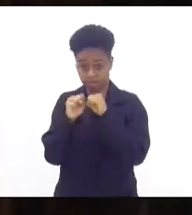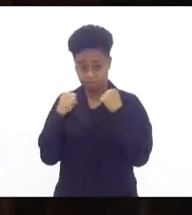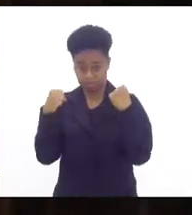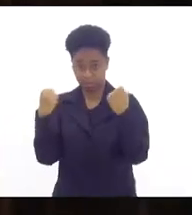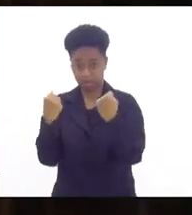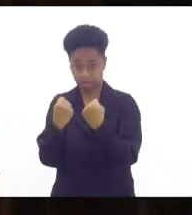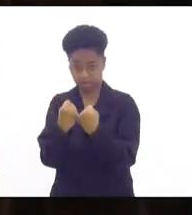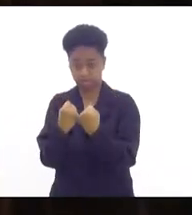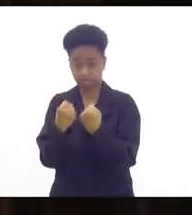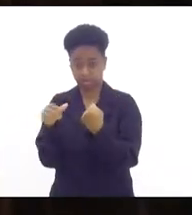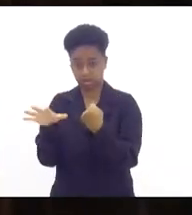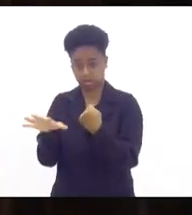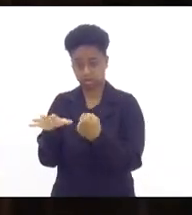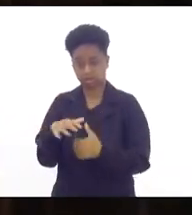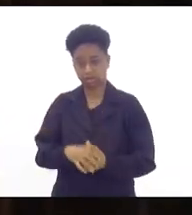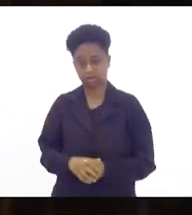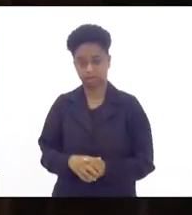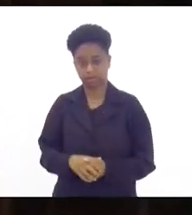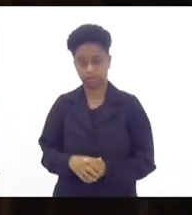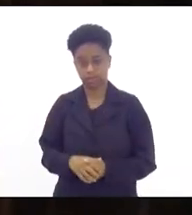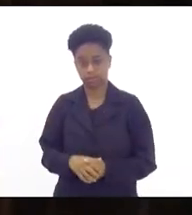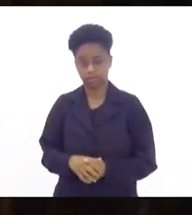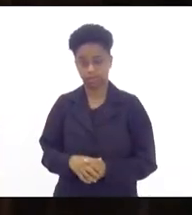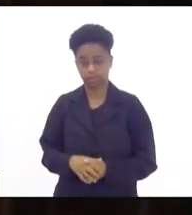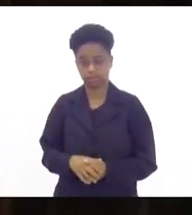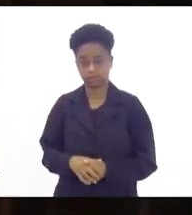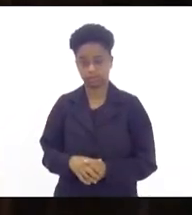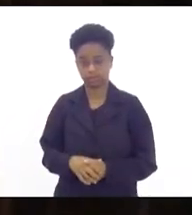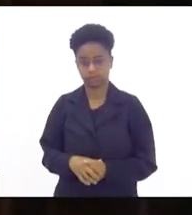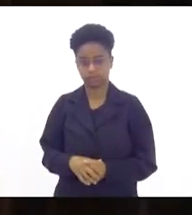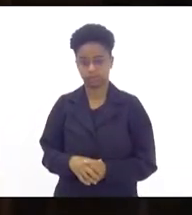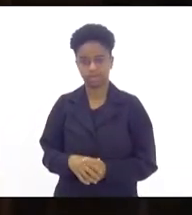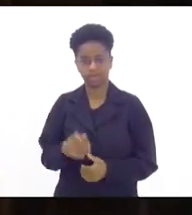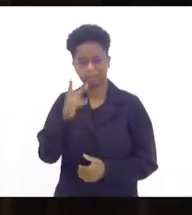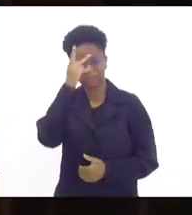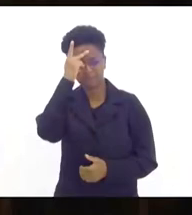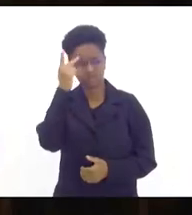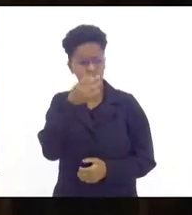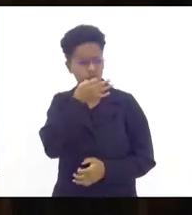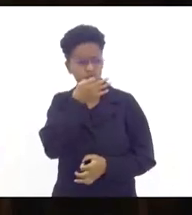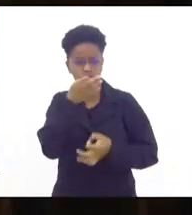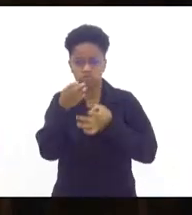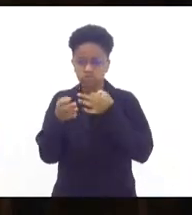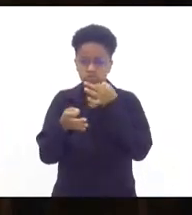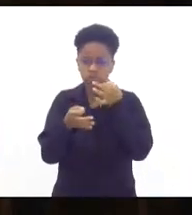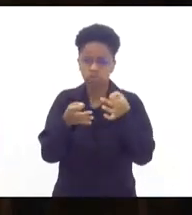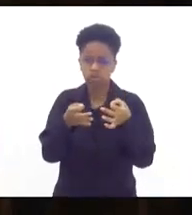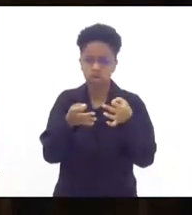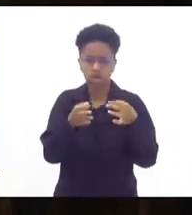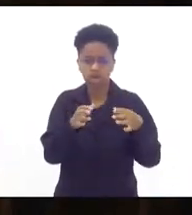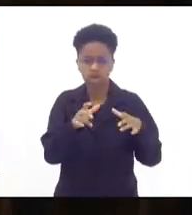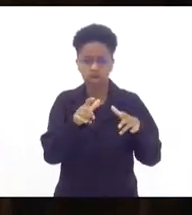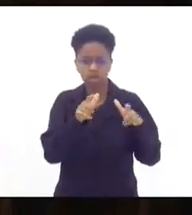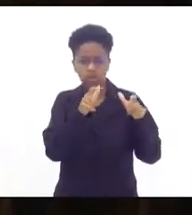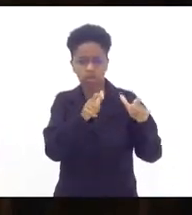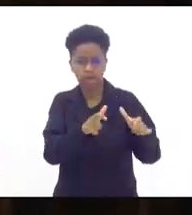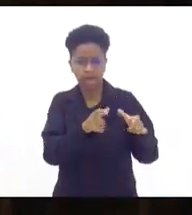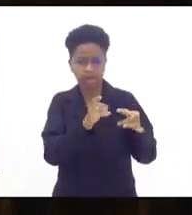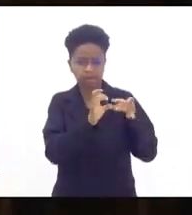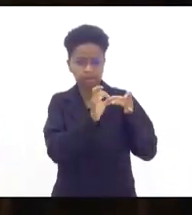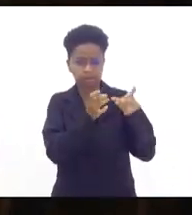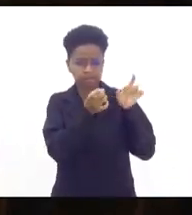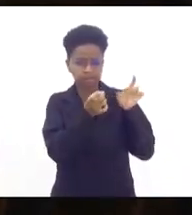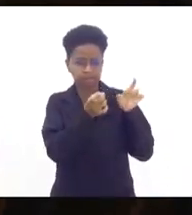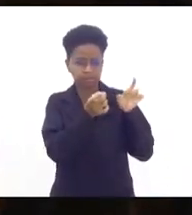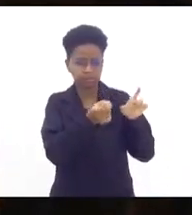como sugeriu alguém sobre o lado para botar o carro é